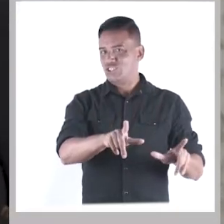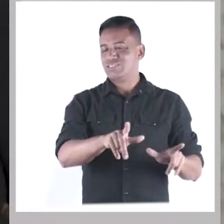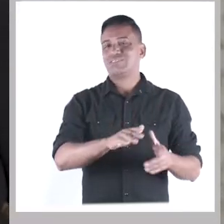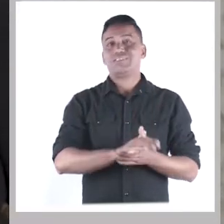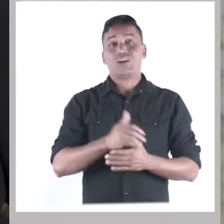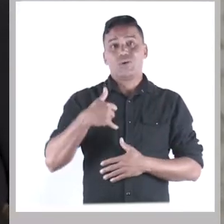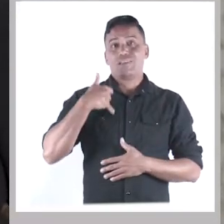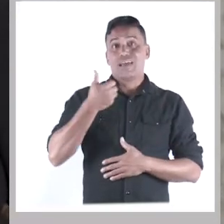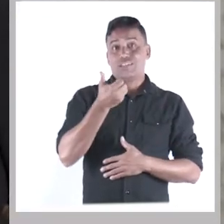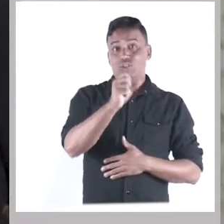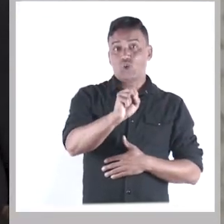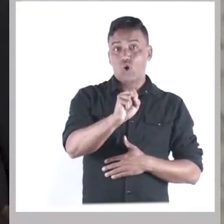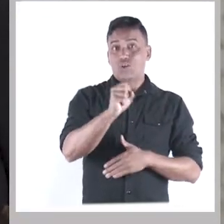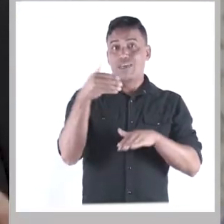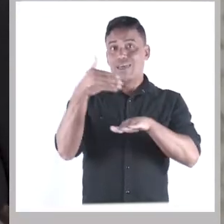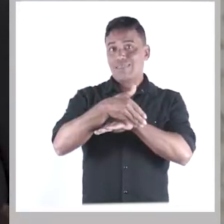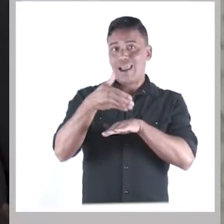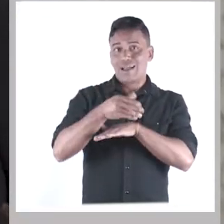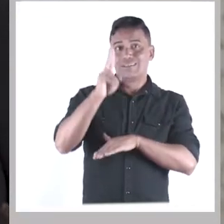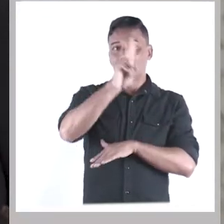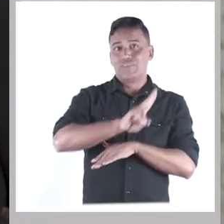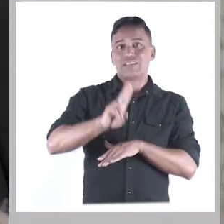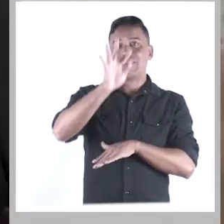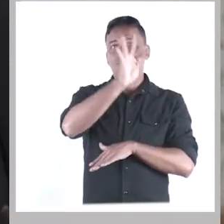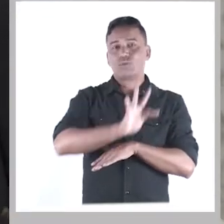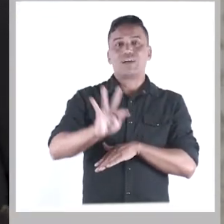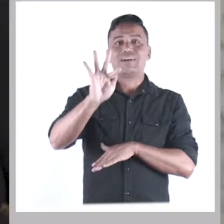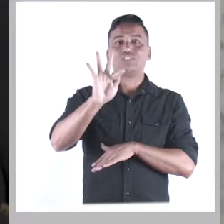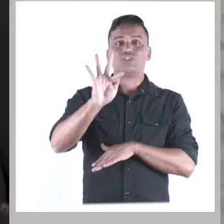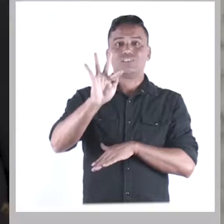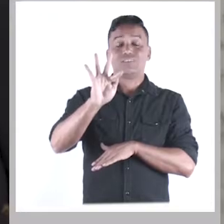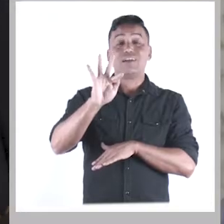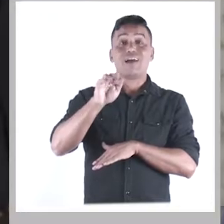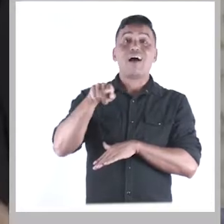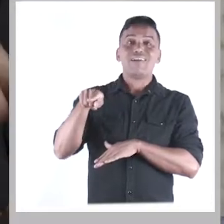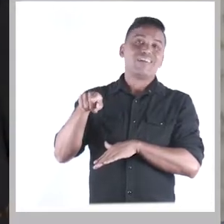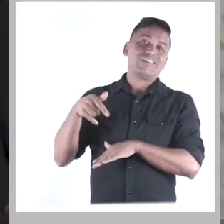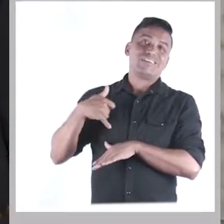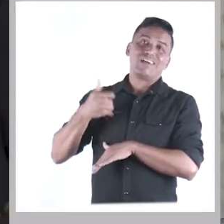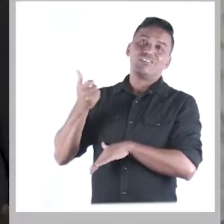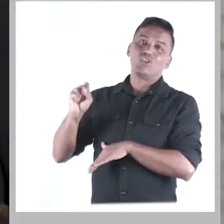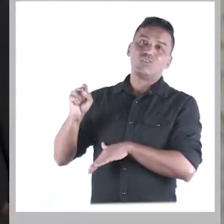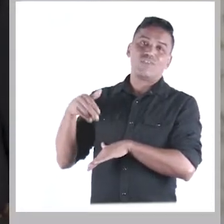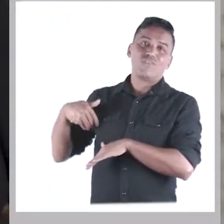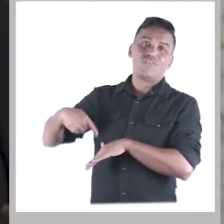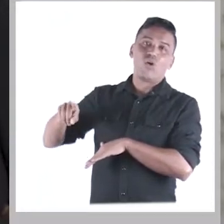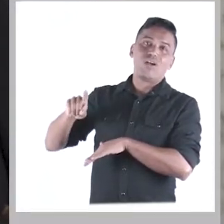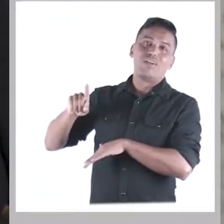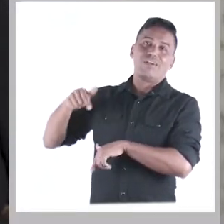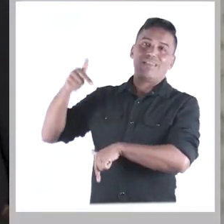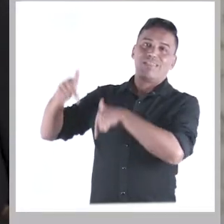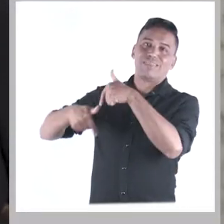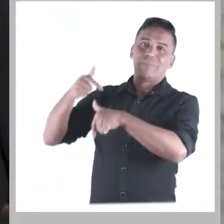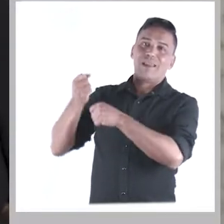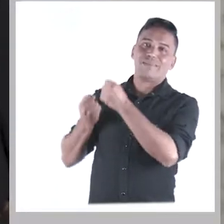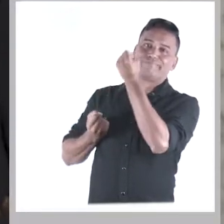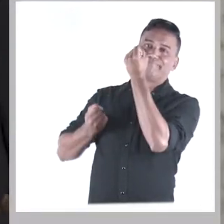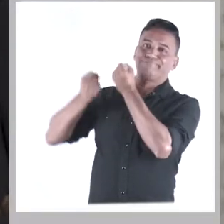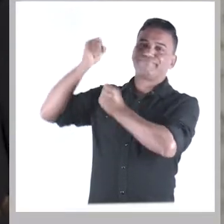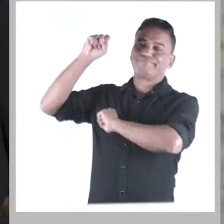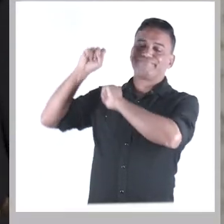ele, né? Eu sonhei e aos 18 que meu filho entrasse na universidade. E aos 18 ele estava indo para um chão de fábrica,